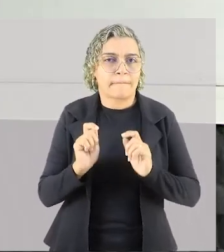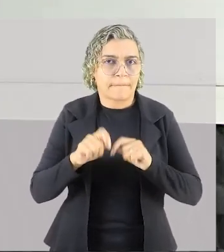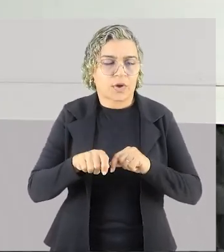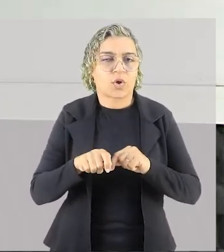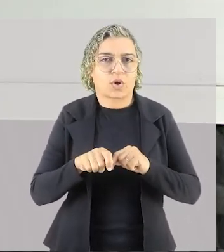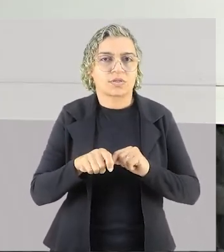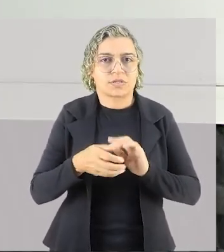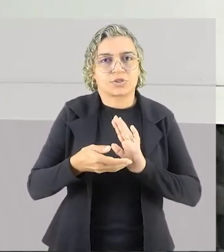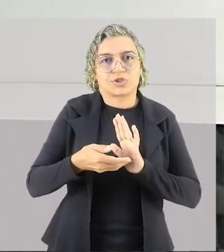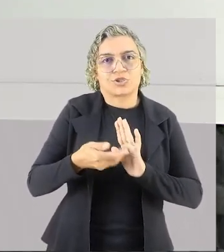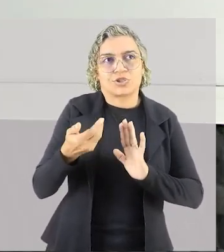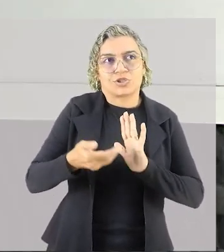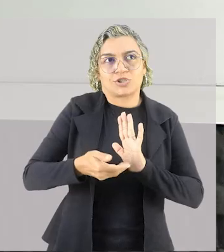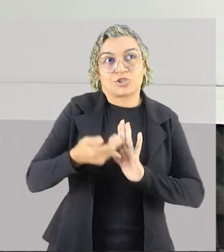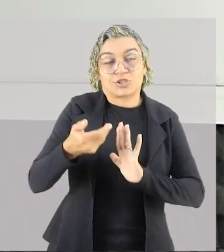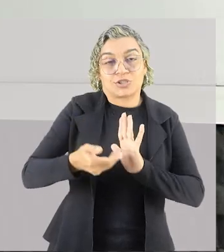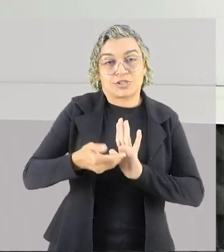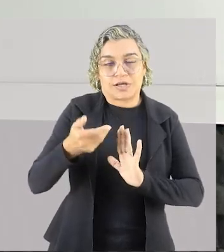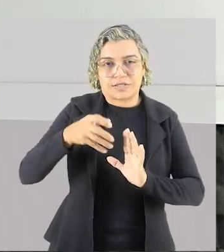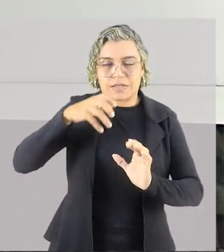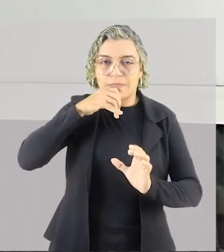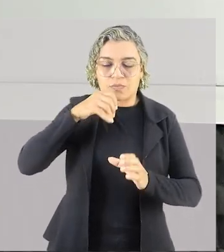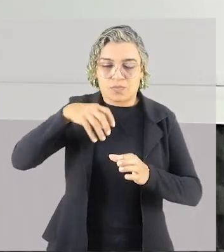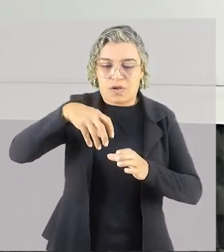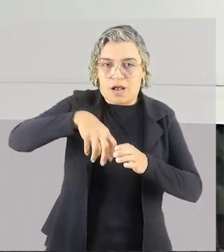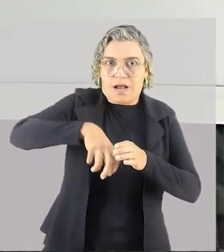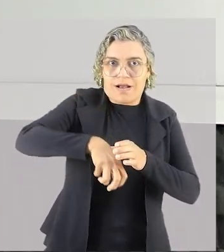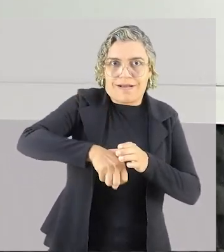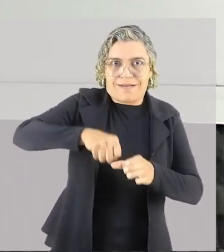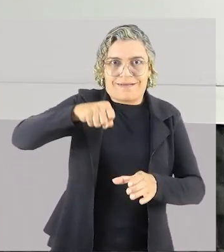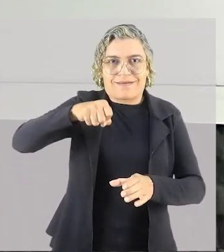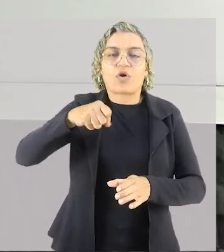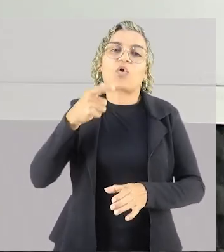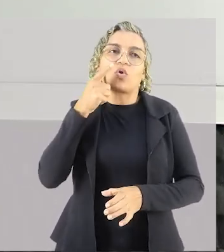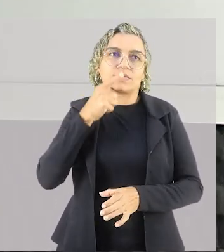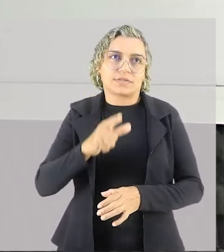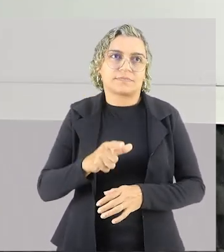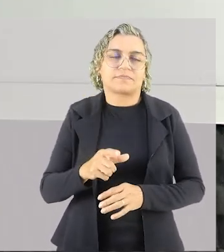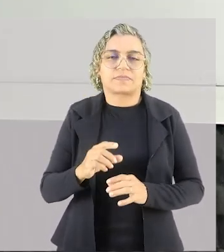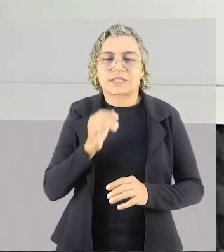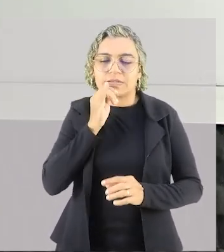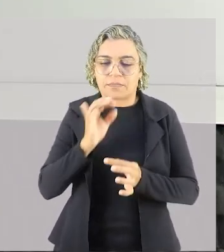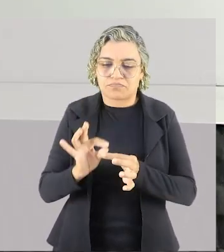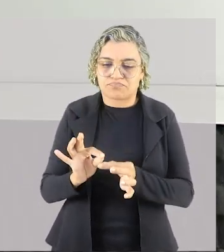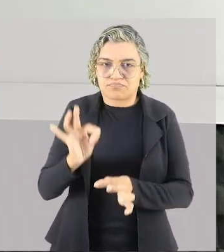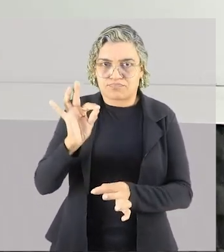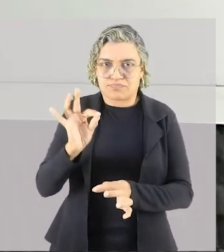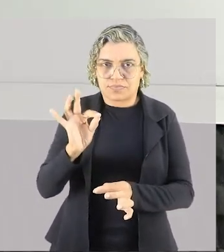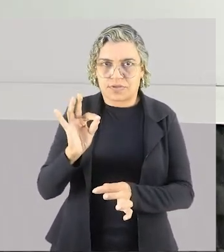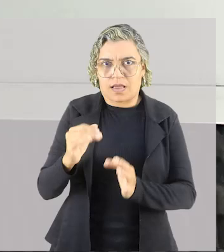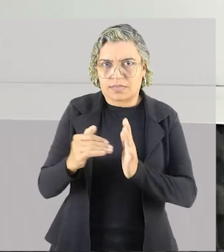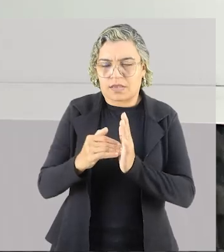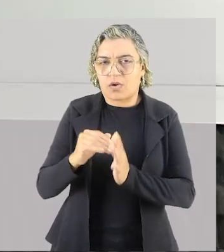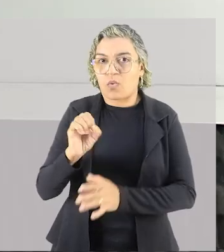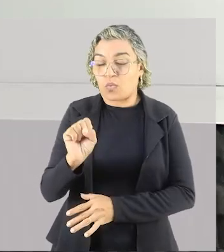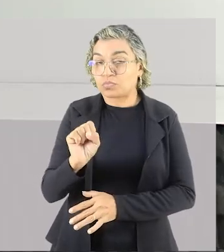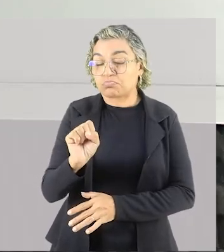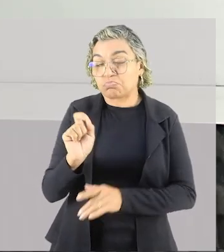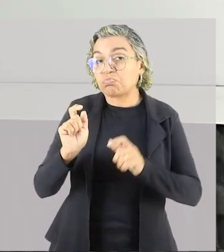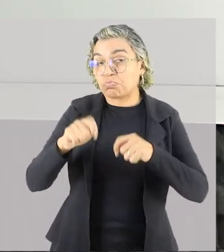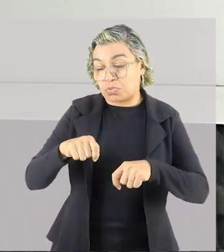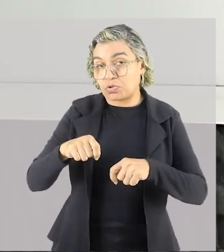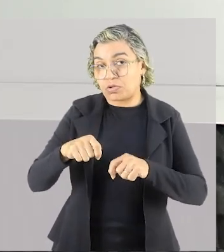possa retirar esse objeto com a mão. Turma, veja bem, está aqui até 8, né? Está aqui até 8. Para